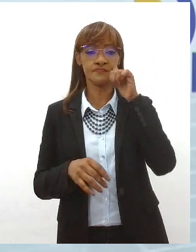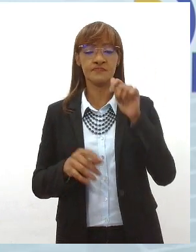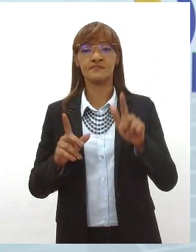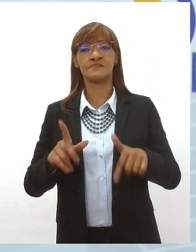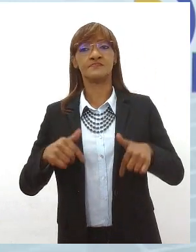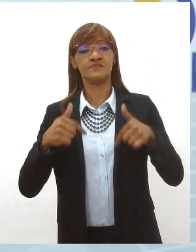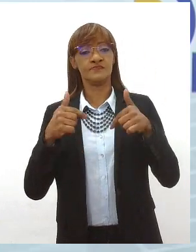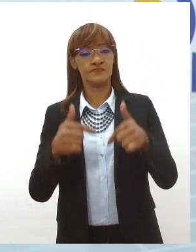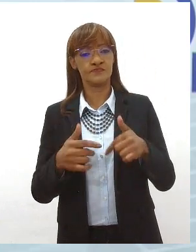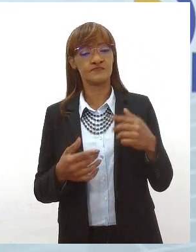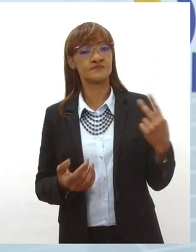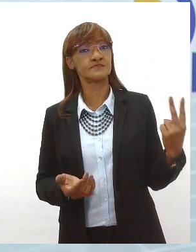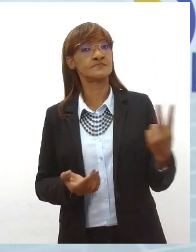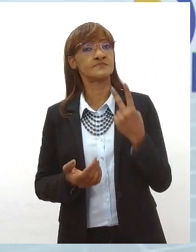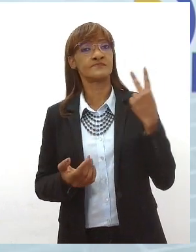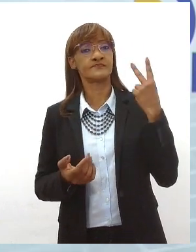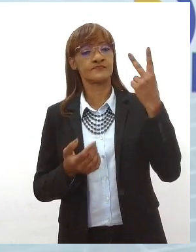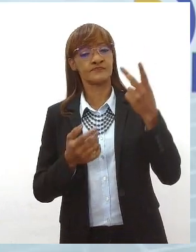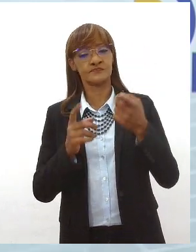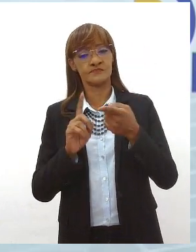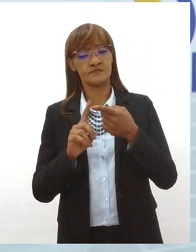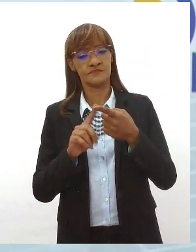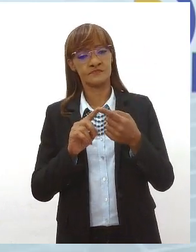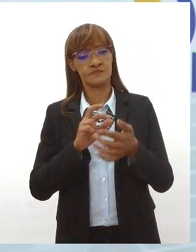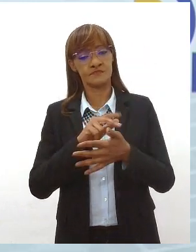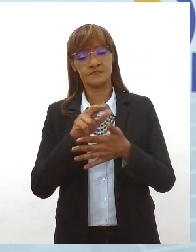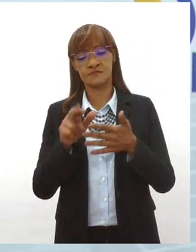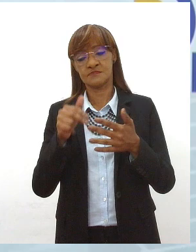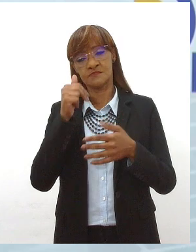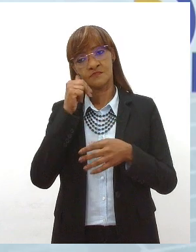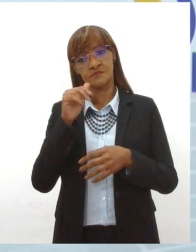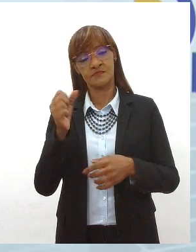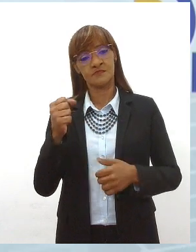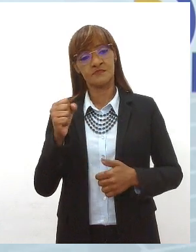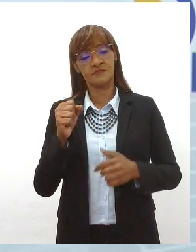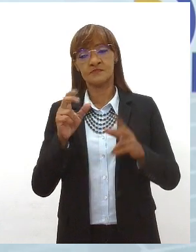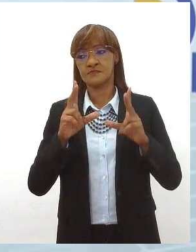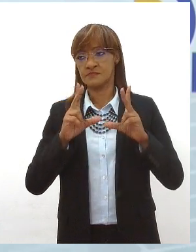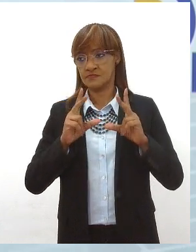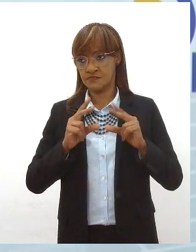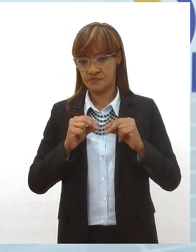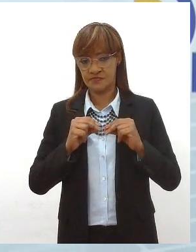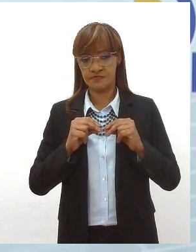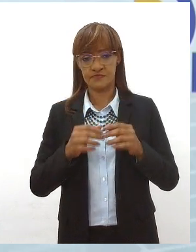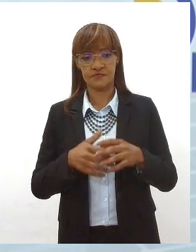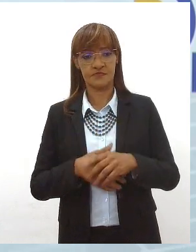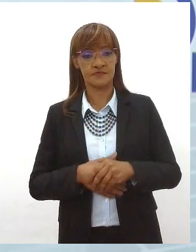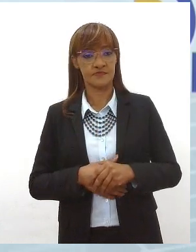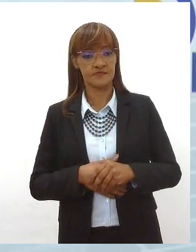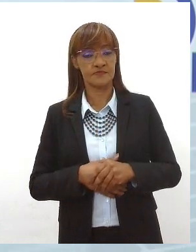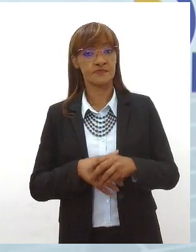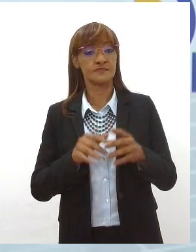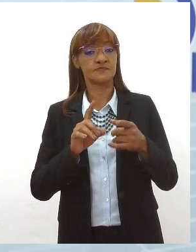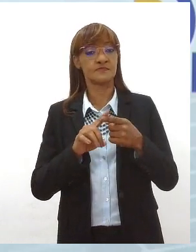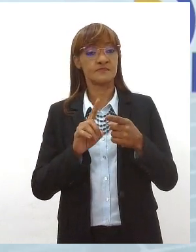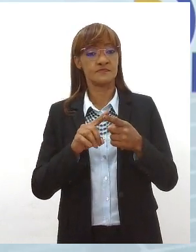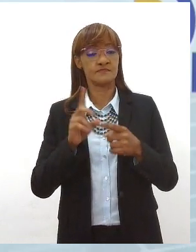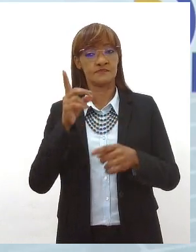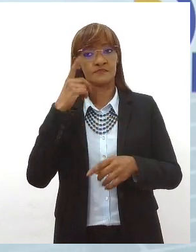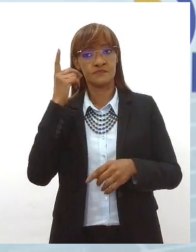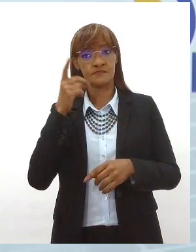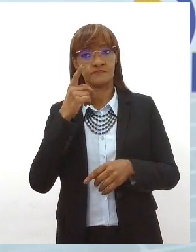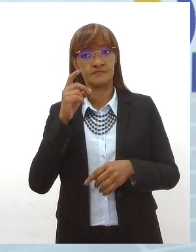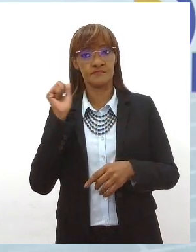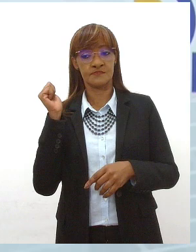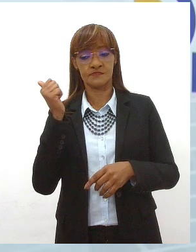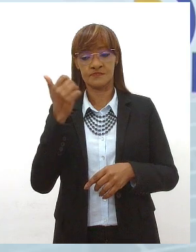aí várias mulheres sergipanas que merecem esse reconhecimento no dia de hoje. A deputada Aline Brasil, que conversou conosco. Tivemos